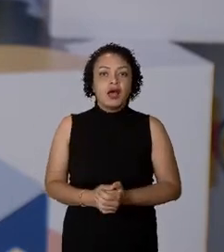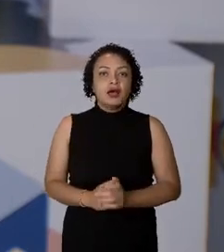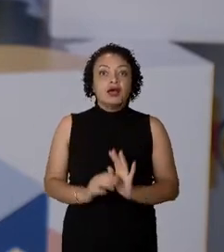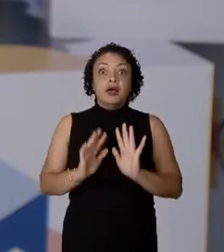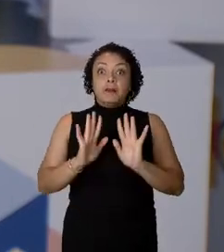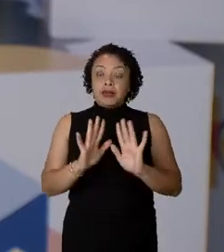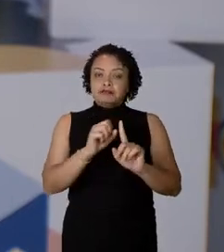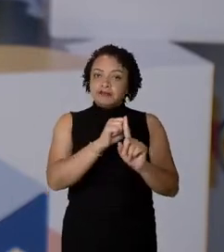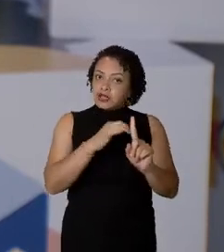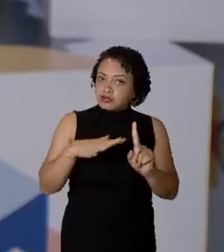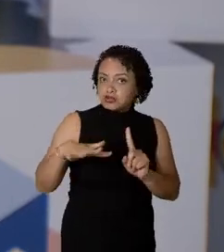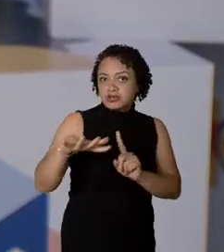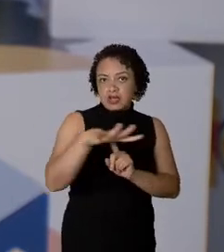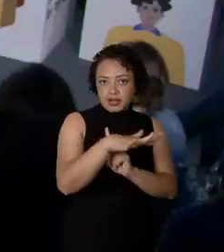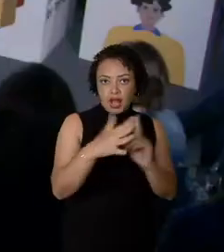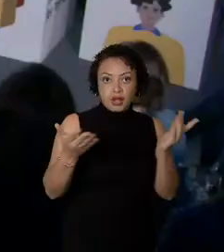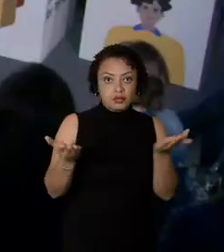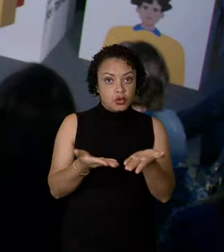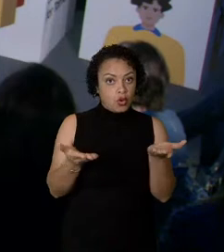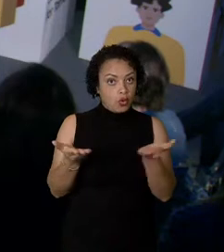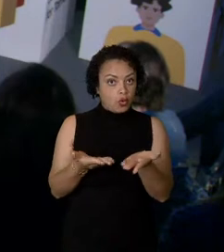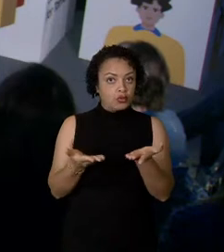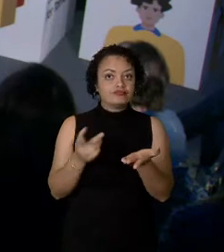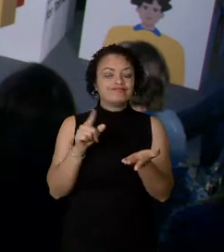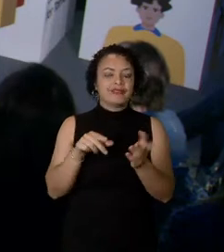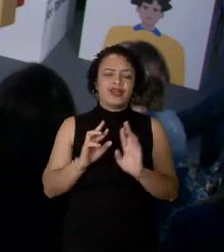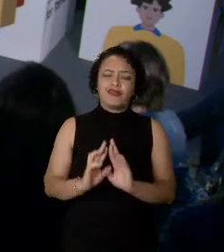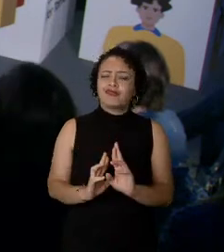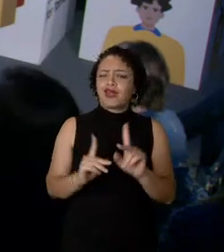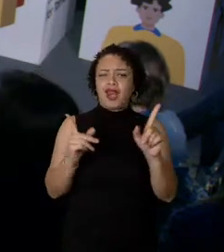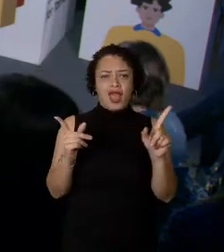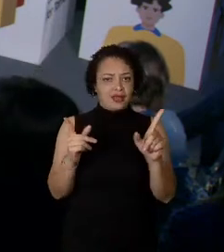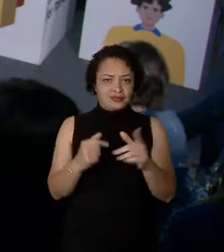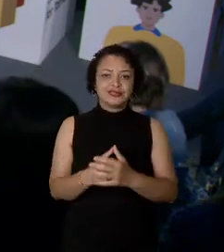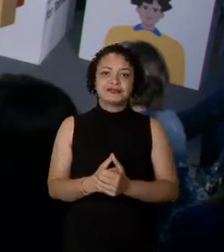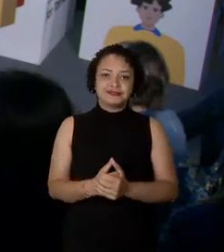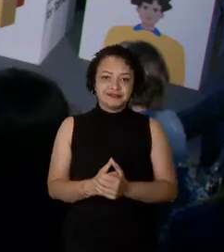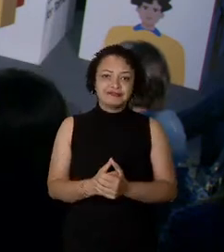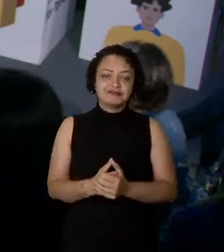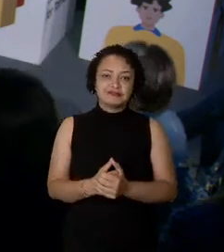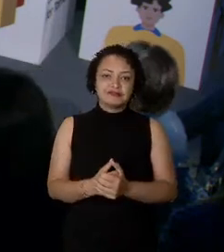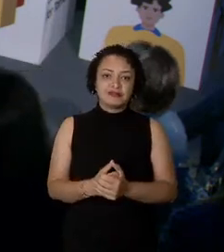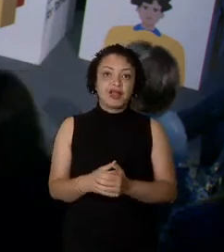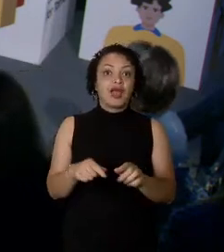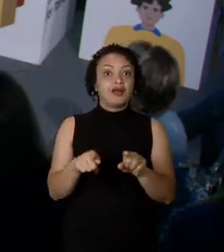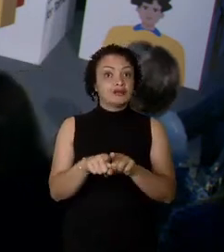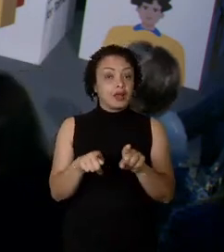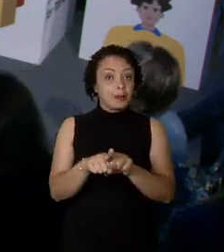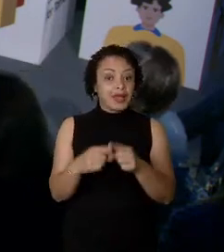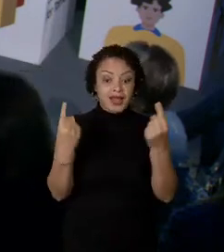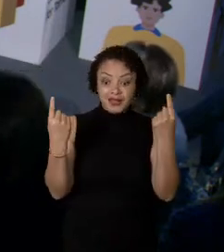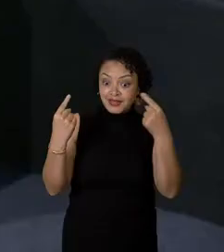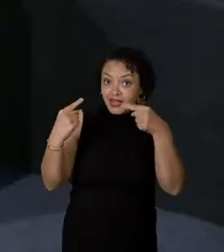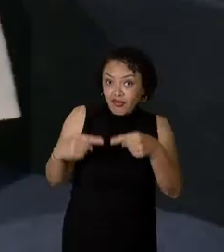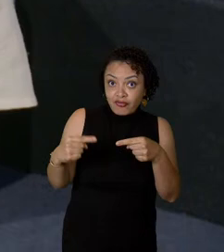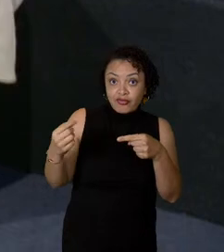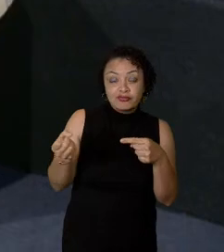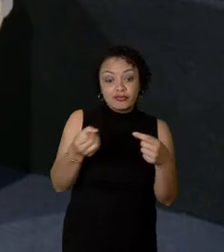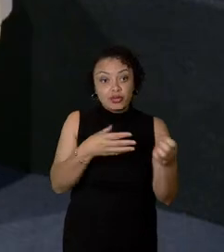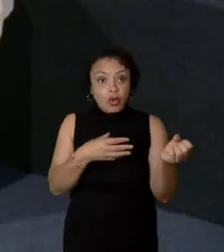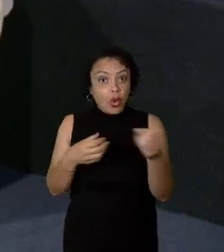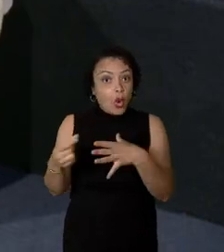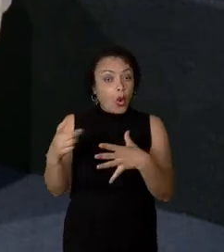a sociedade que vivemos já não é mais a mesma. E os novos desafios que surgiram